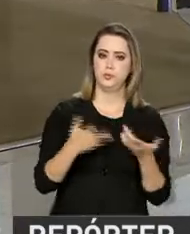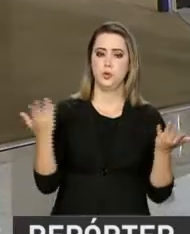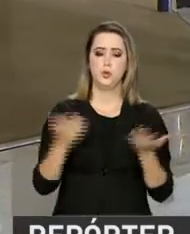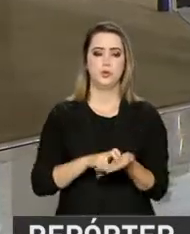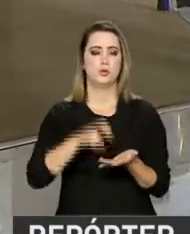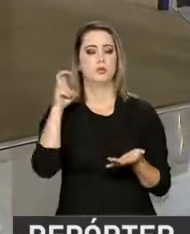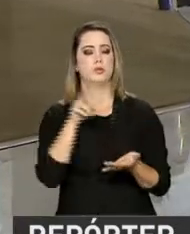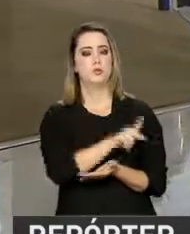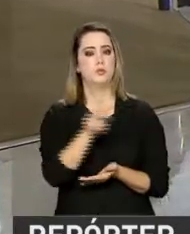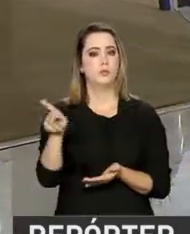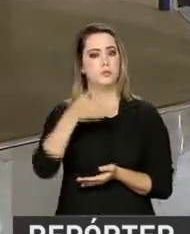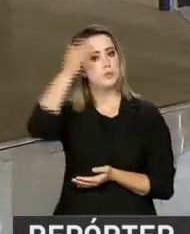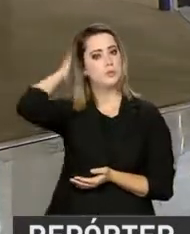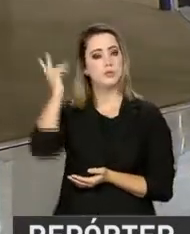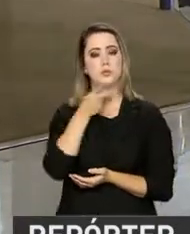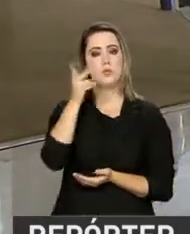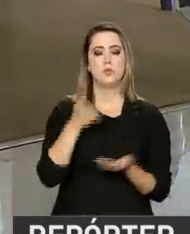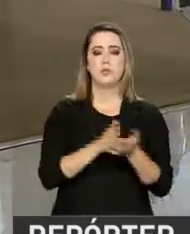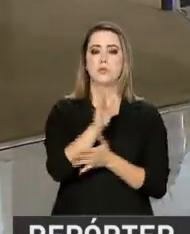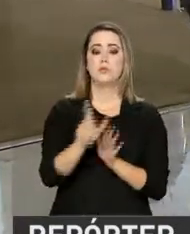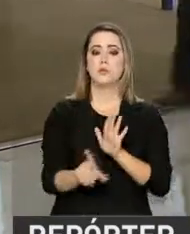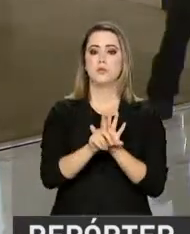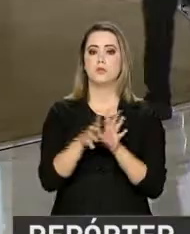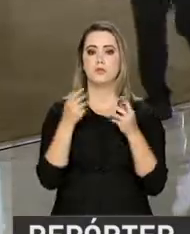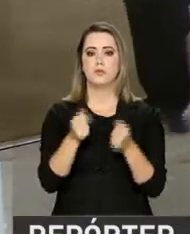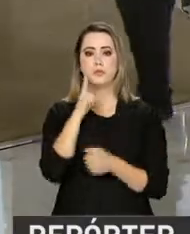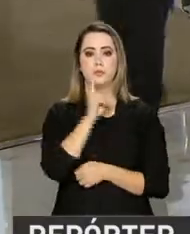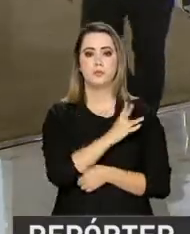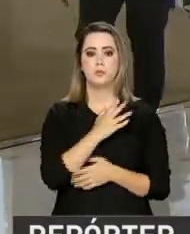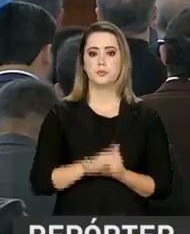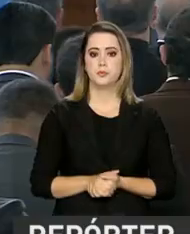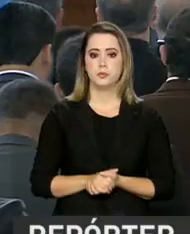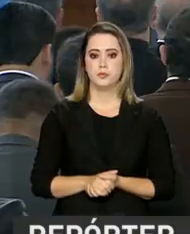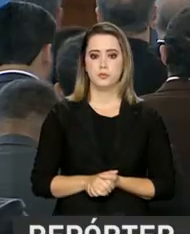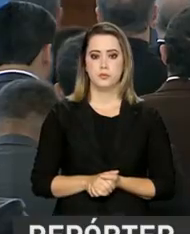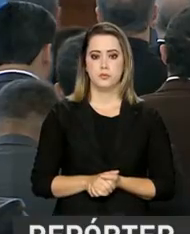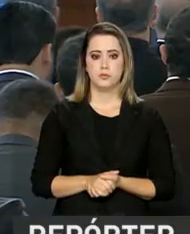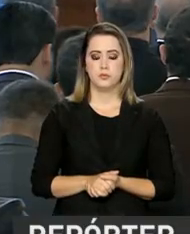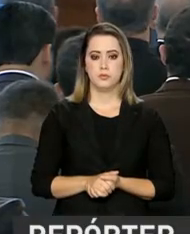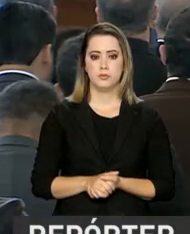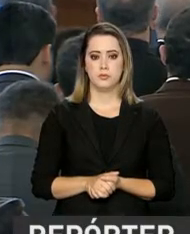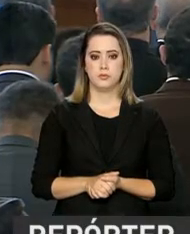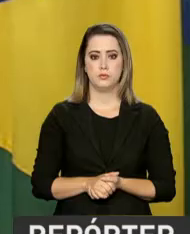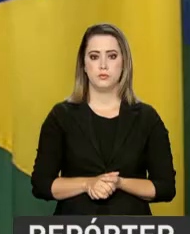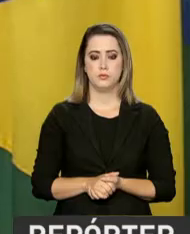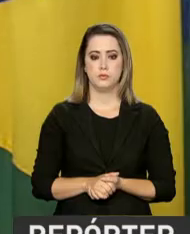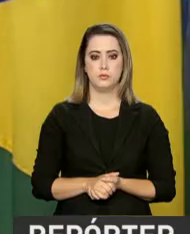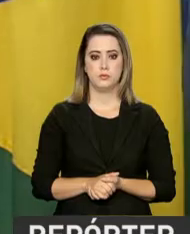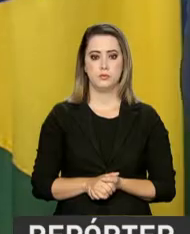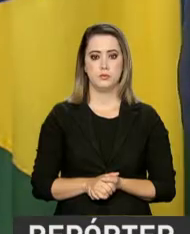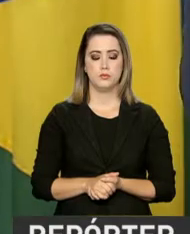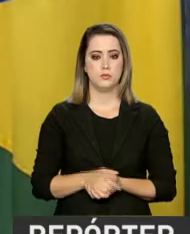presidente michel temer falou sobre a sanção dessa lei vamos ver quem deitaram os olhos sobre